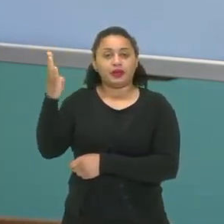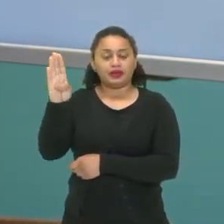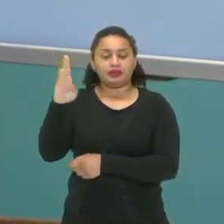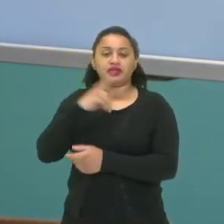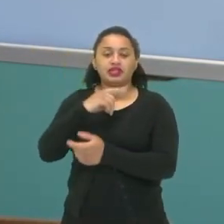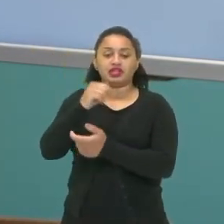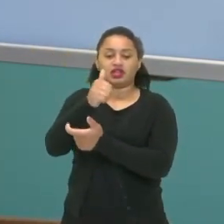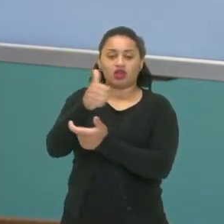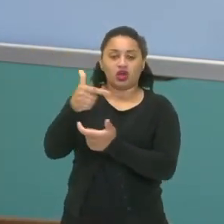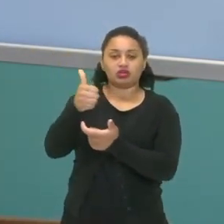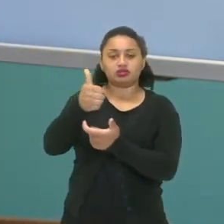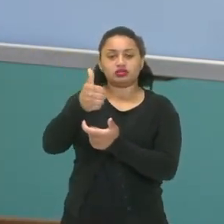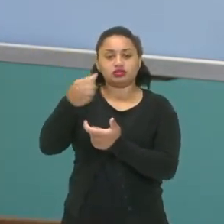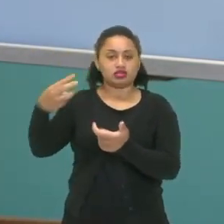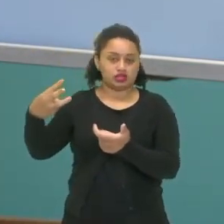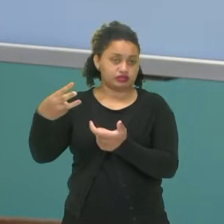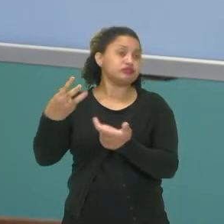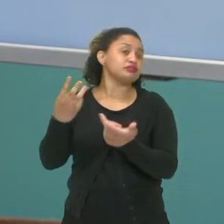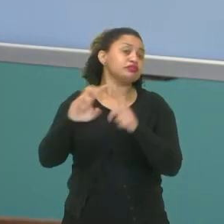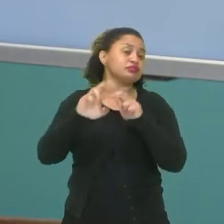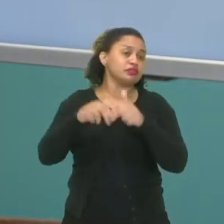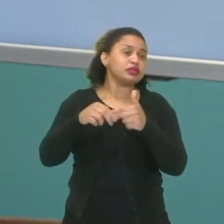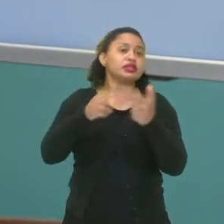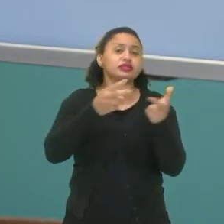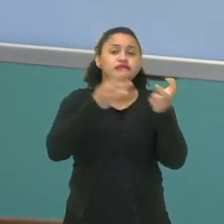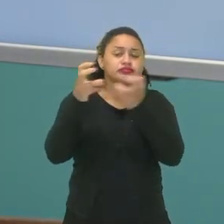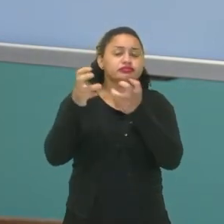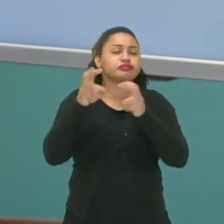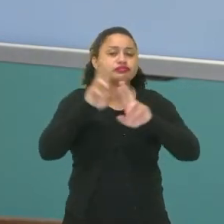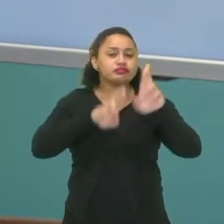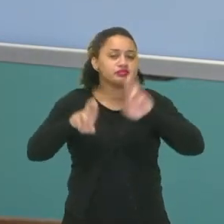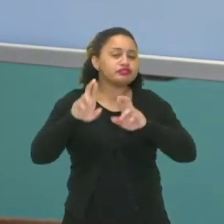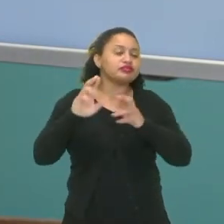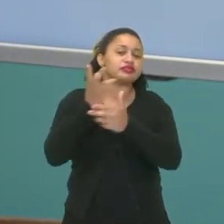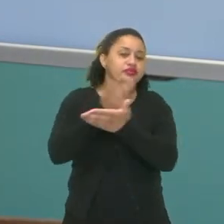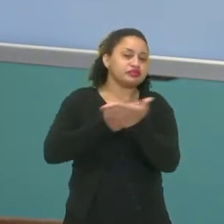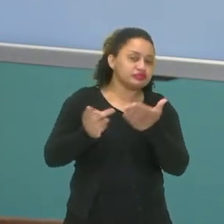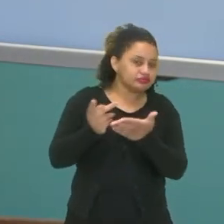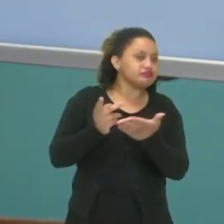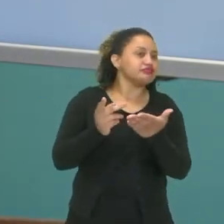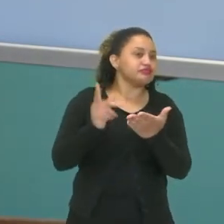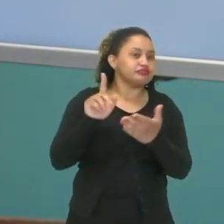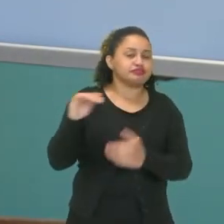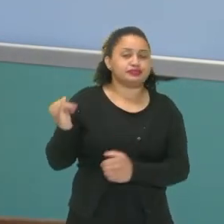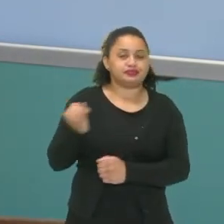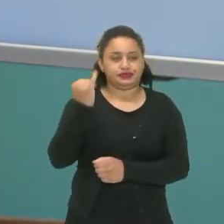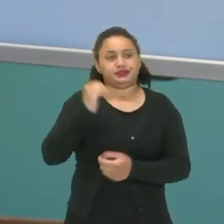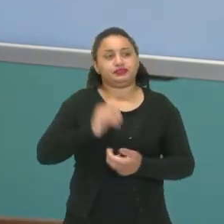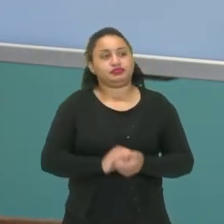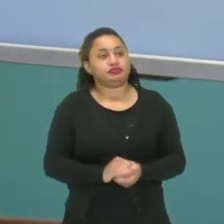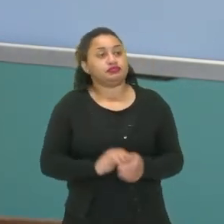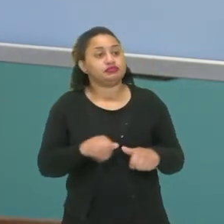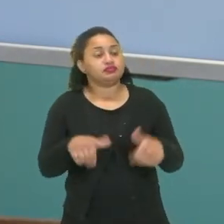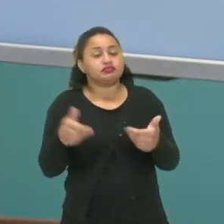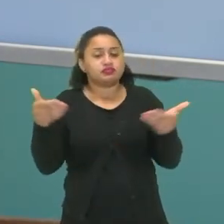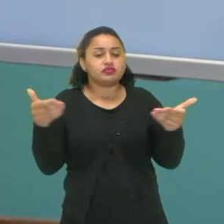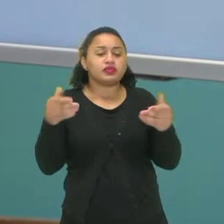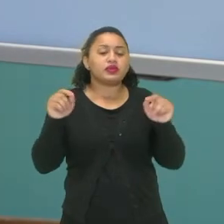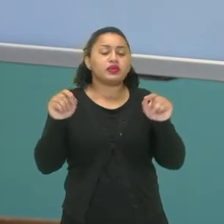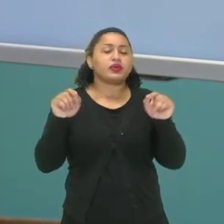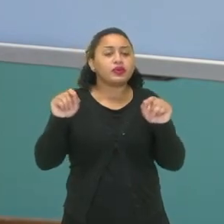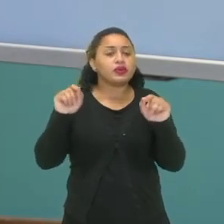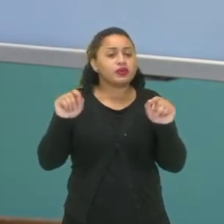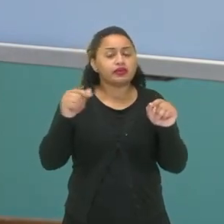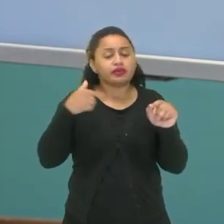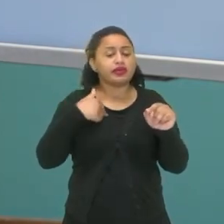e 13, que está no desenho. Por isso, observar o desenho é extremamente impossível. Tudo bem? Então, a gente vai exatamente trabalhar hoje